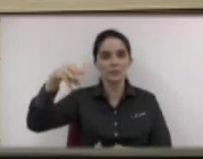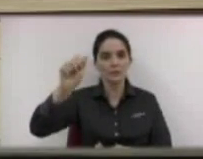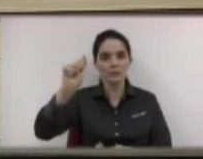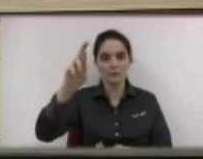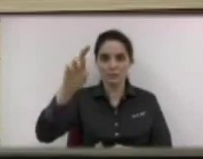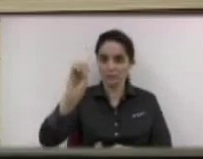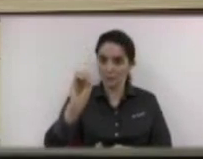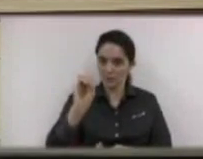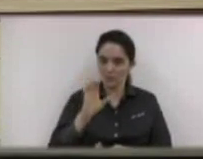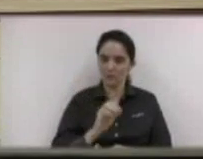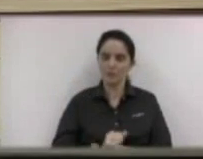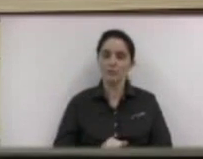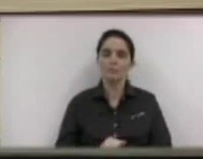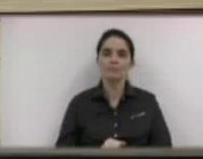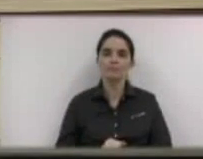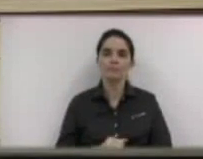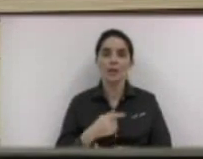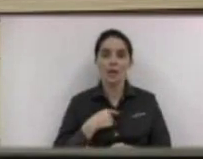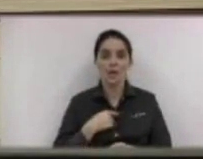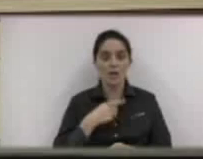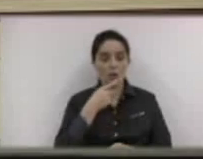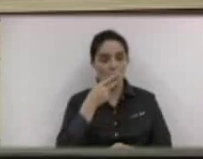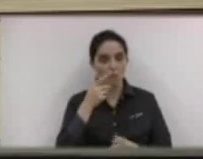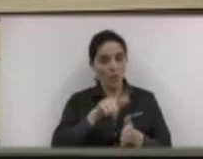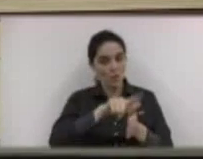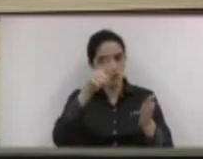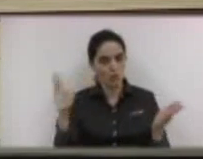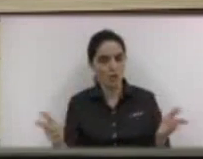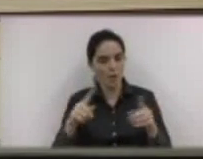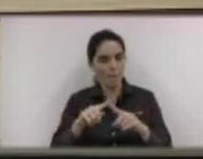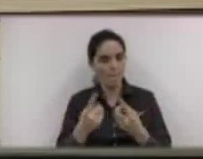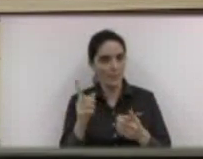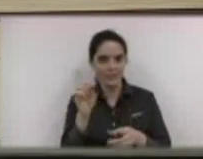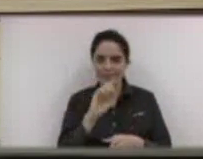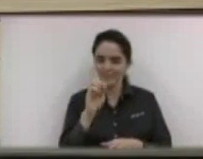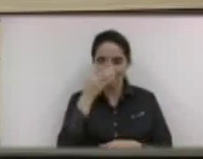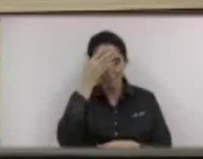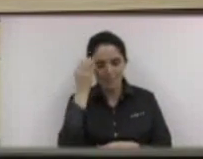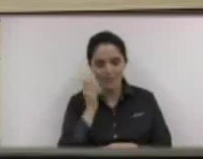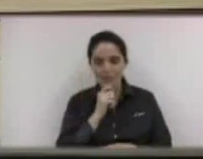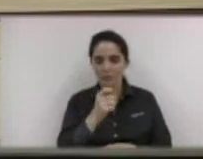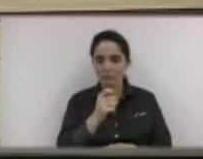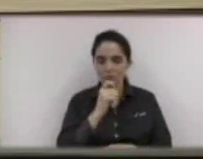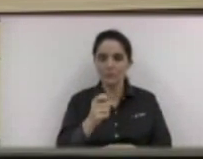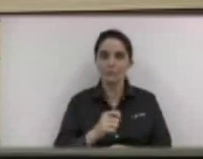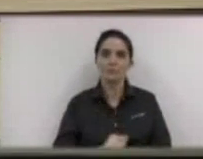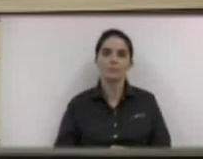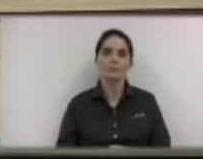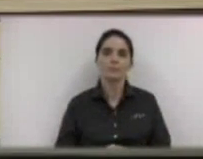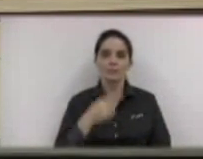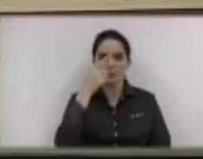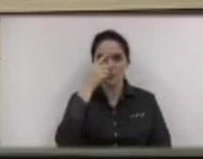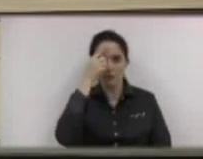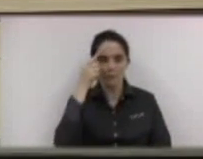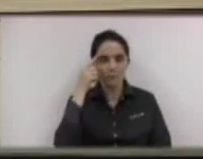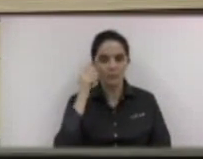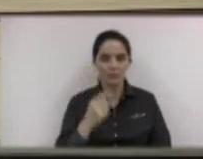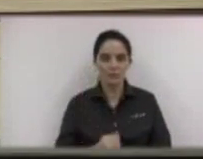fonte do jornal, mas não citei, não dei crédito a matéria quem é de direito. Somente isso. Agora o nobre vereador Wilson Nunes